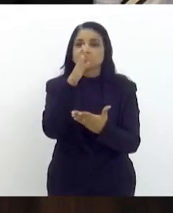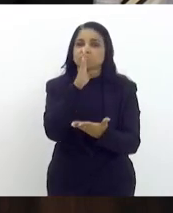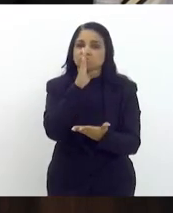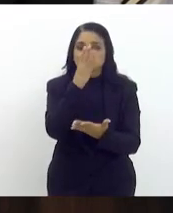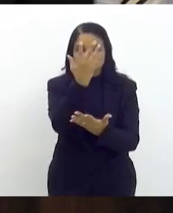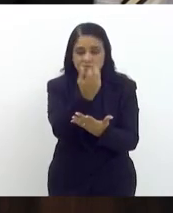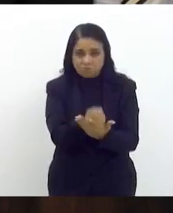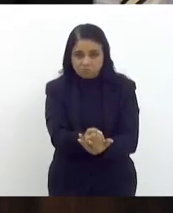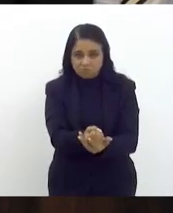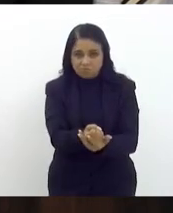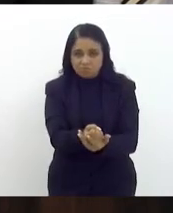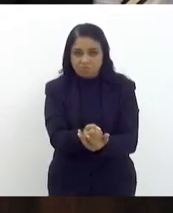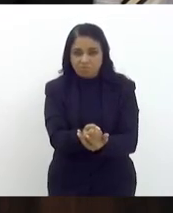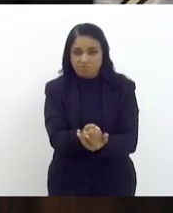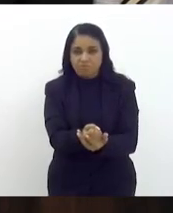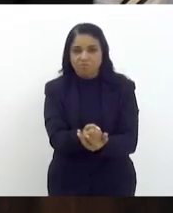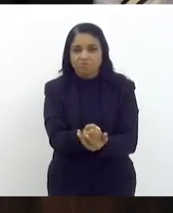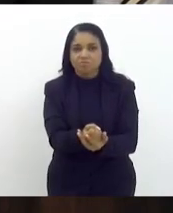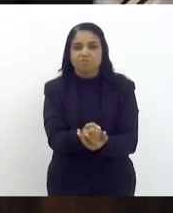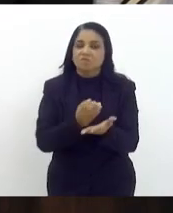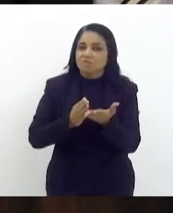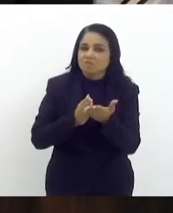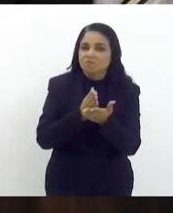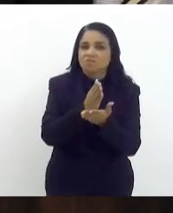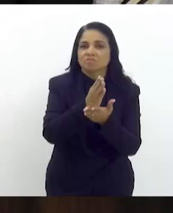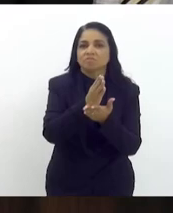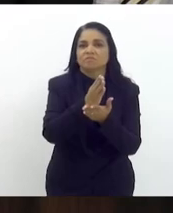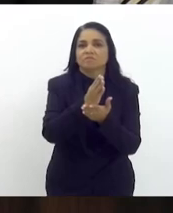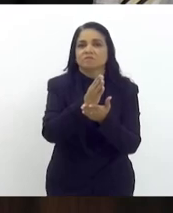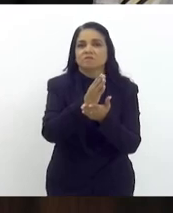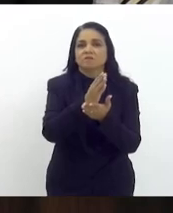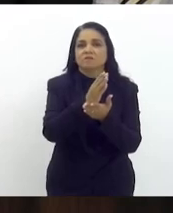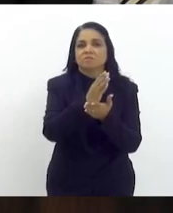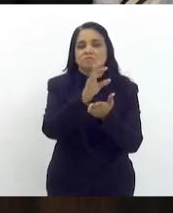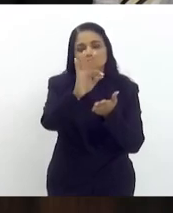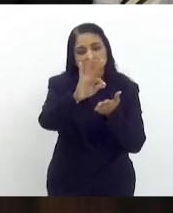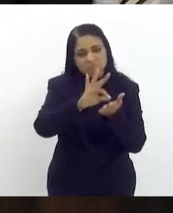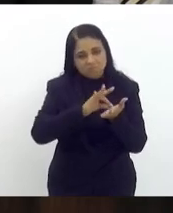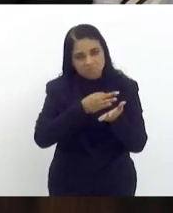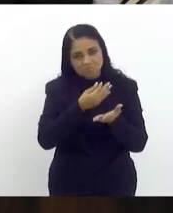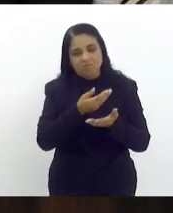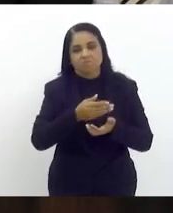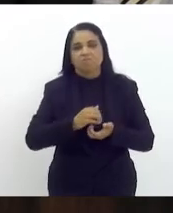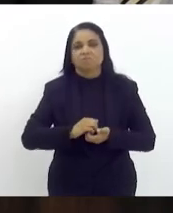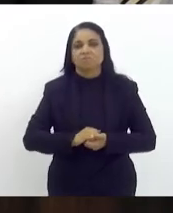Descaprovo. Permanece como estão. Aprovado. Vai a promulgação.